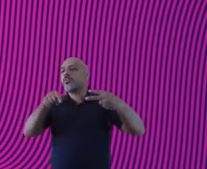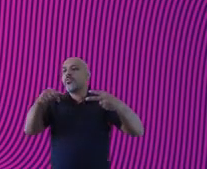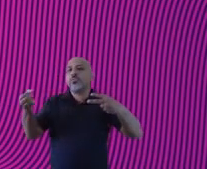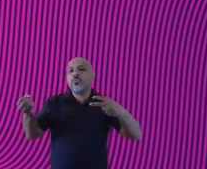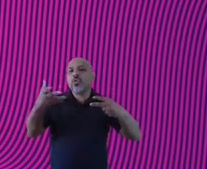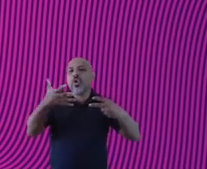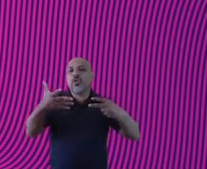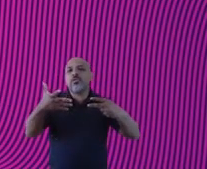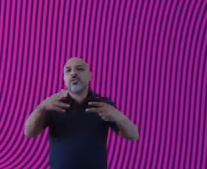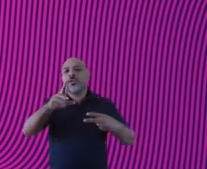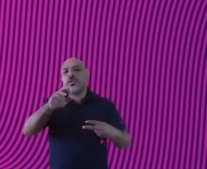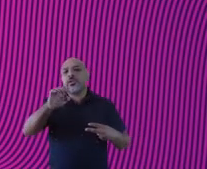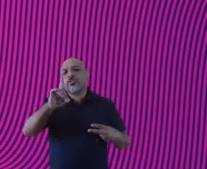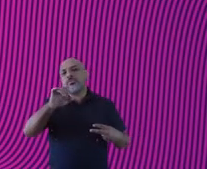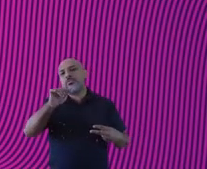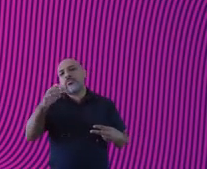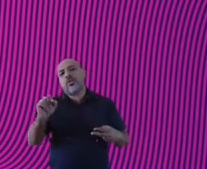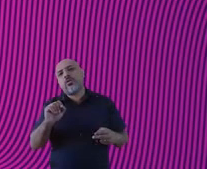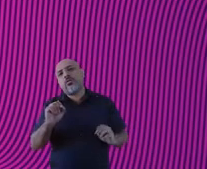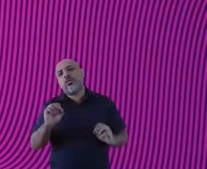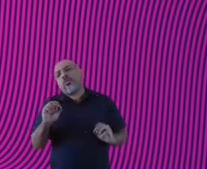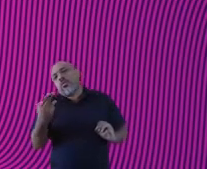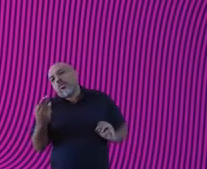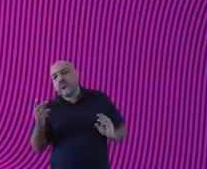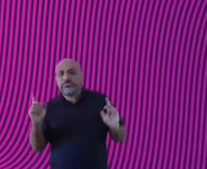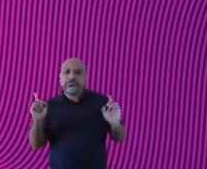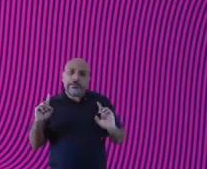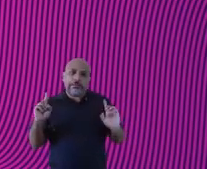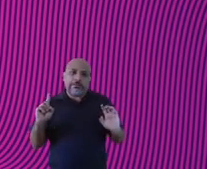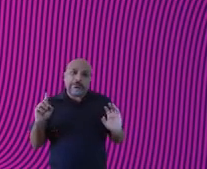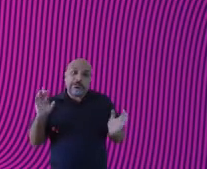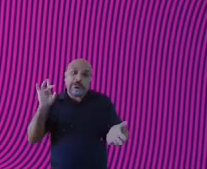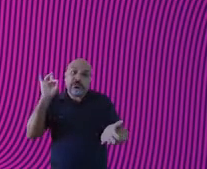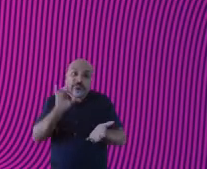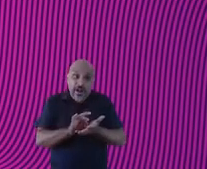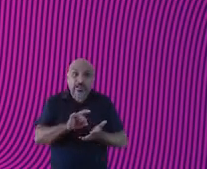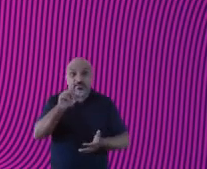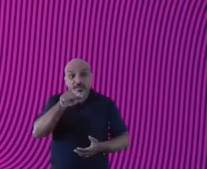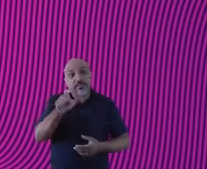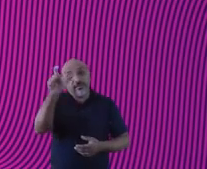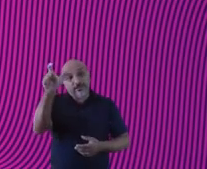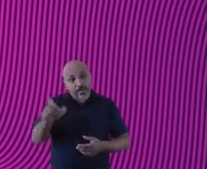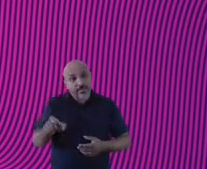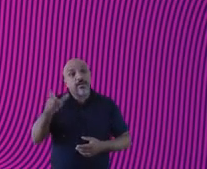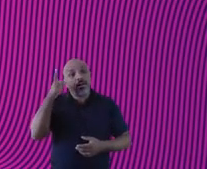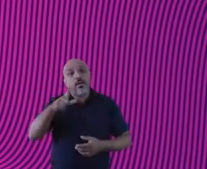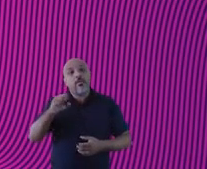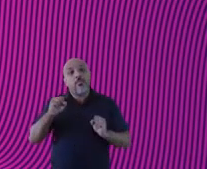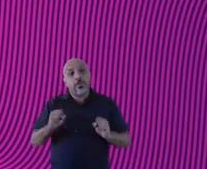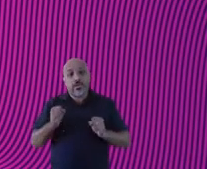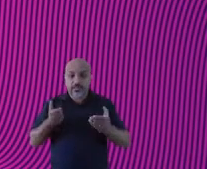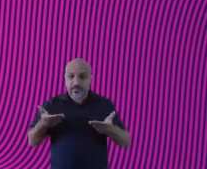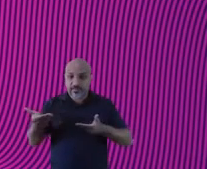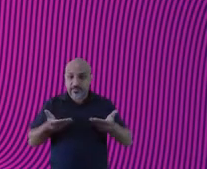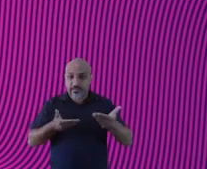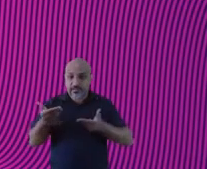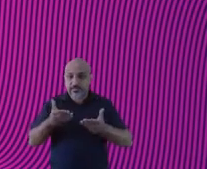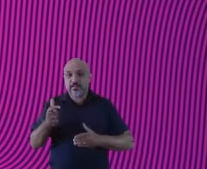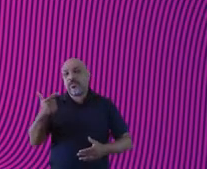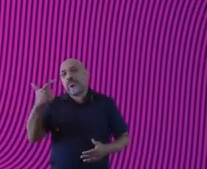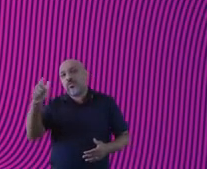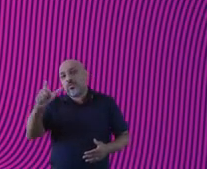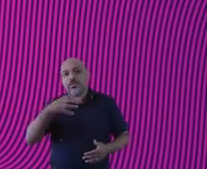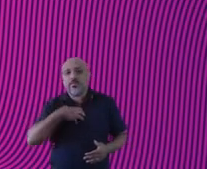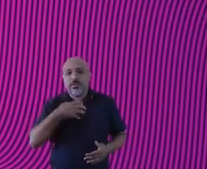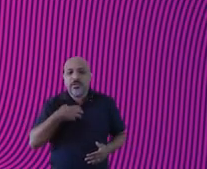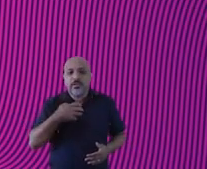reindução, ou não, de fato, talvez esse paciente poder ser tratado com outras modalidades